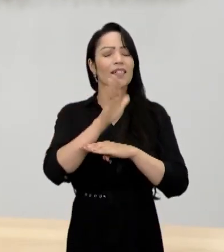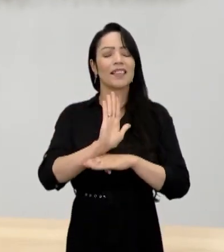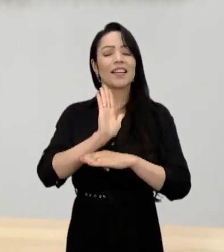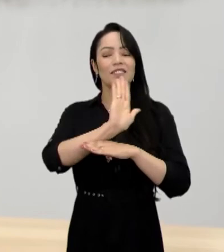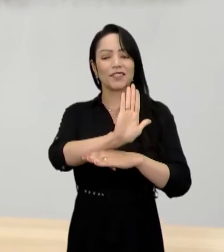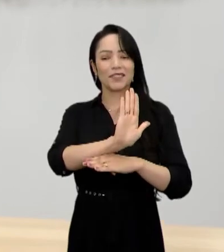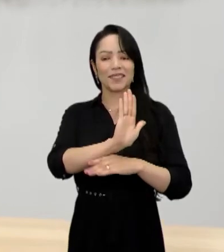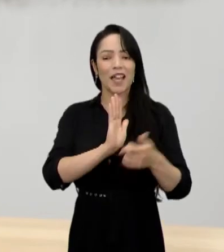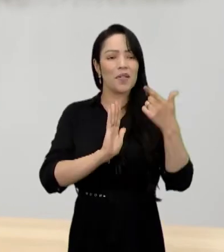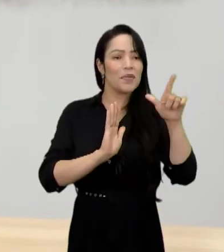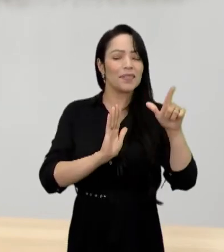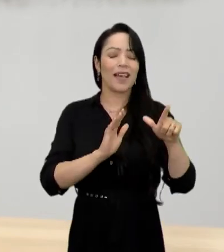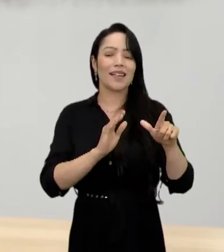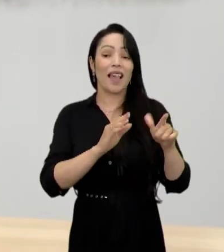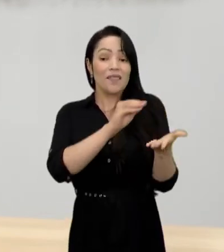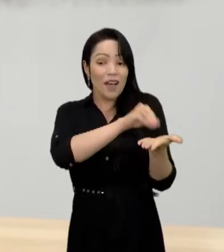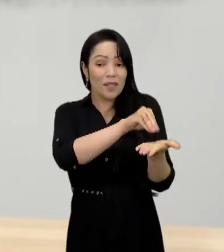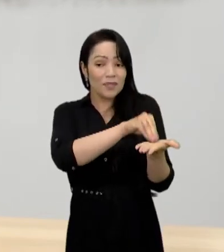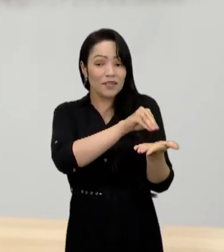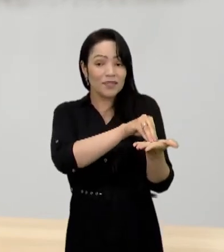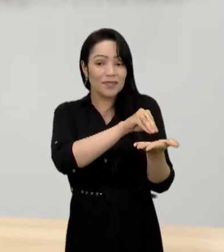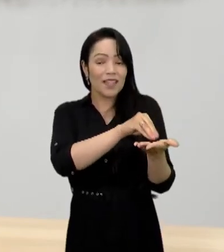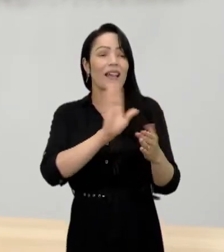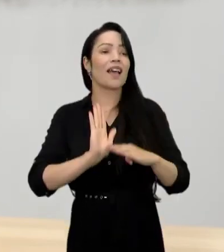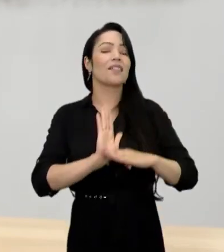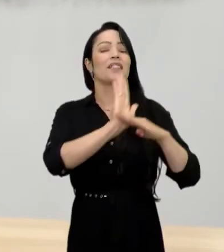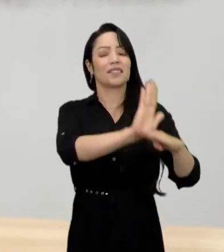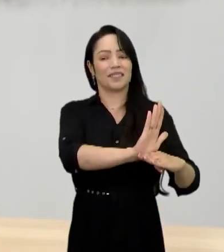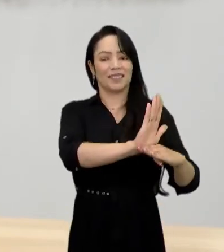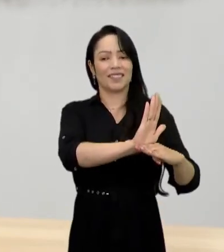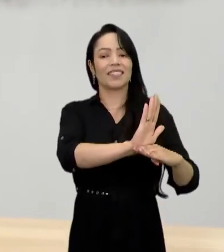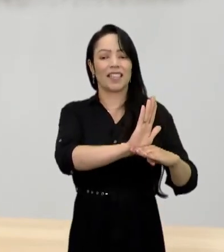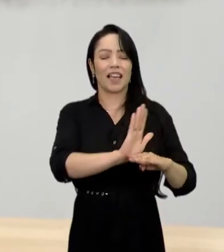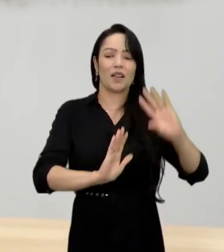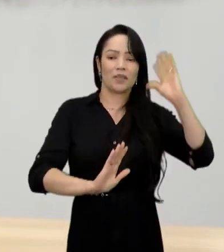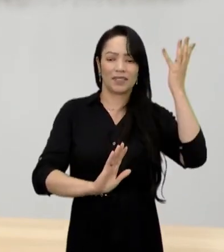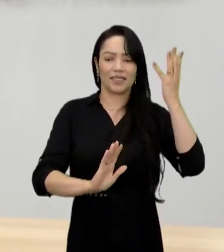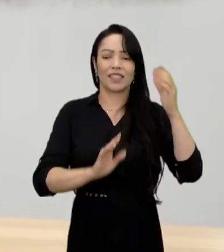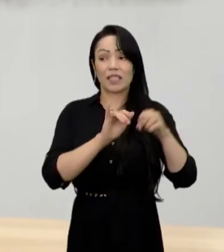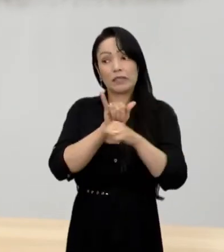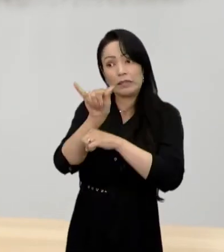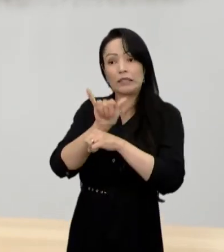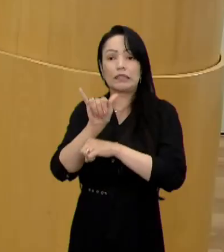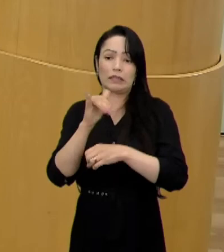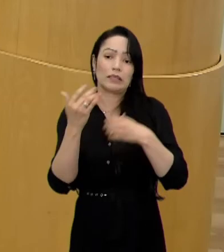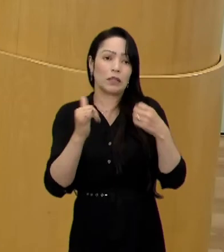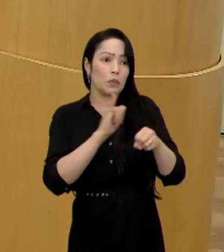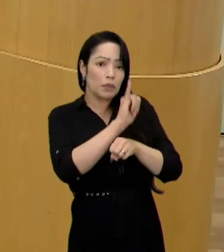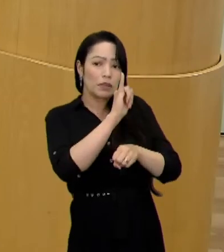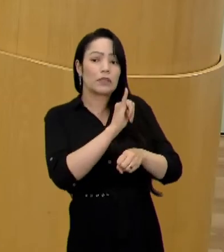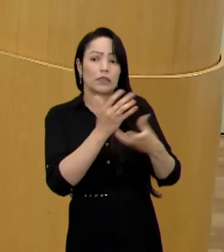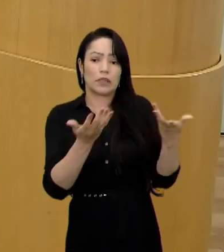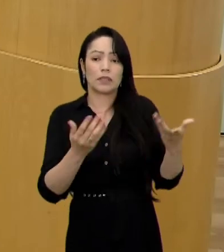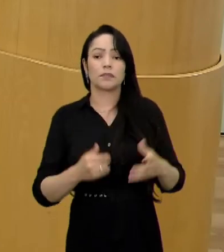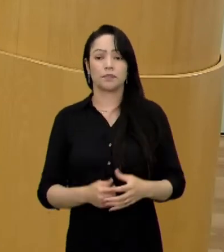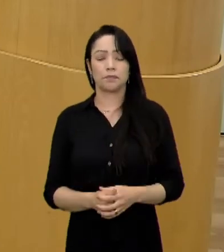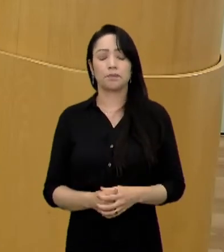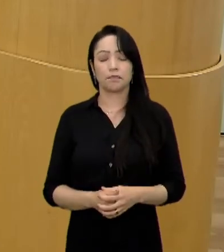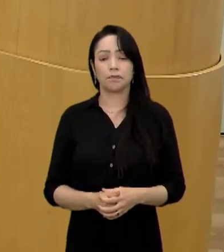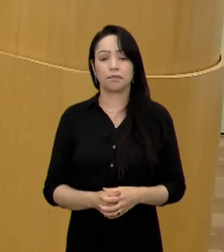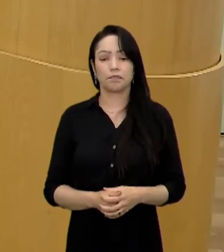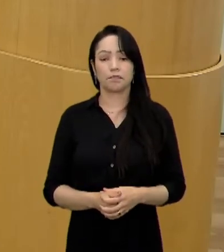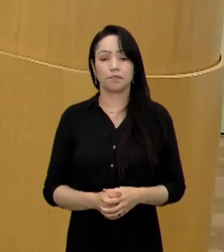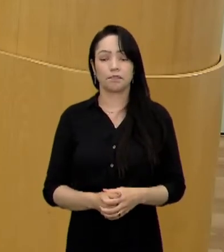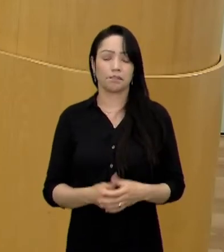essa outra que não teve numa situação, né, em que ela esteja sendo enganada. Então, que a gente está usando a palavra enganada, né? É o que a gente não